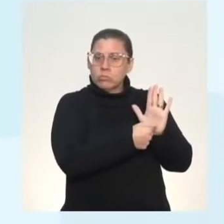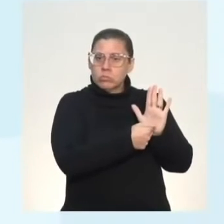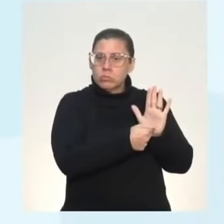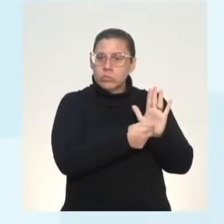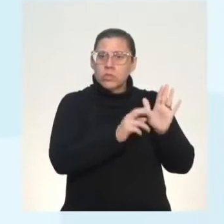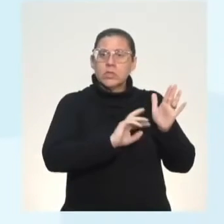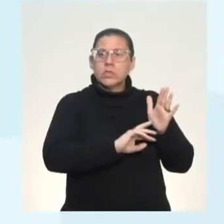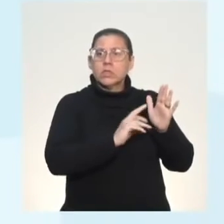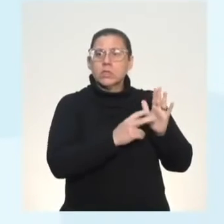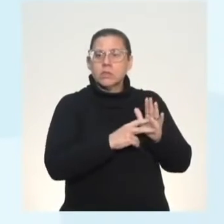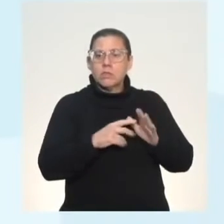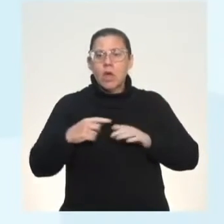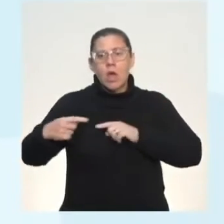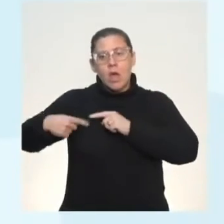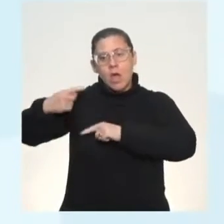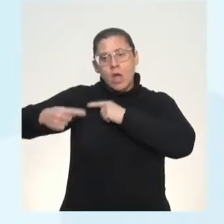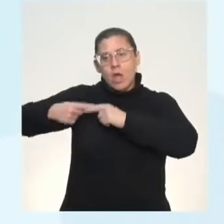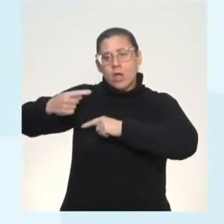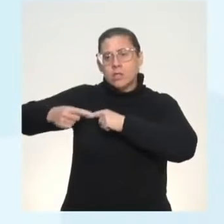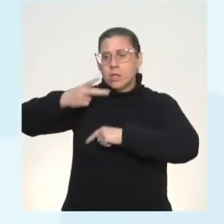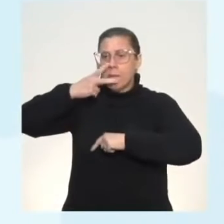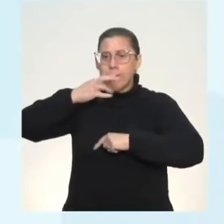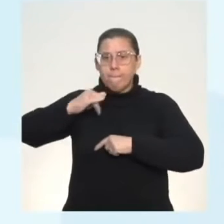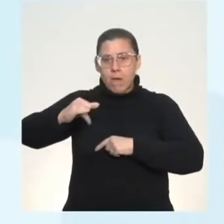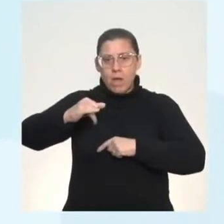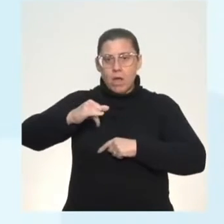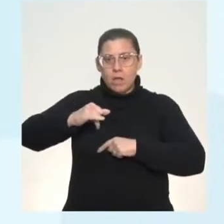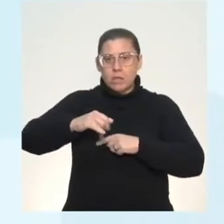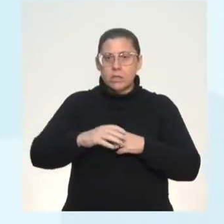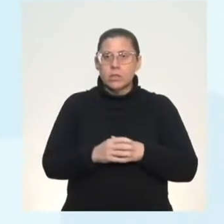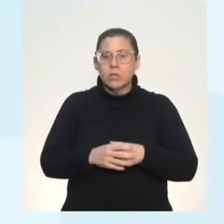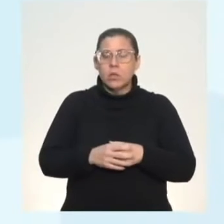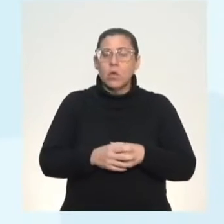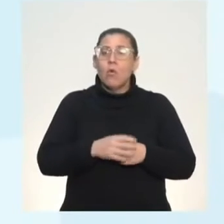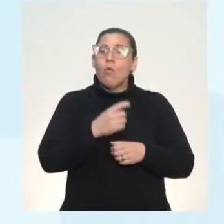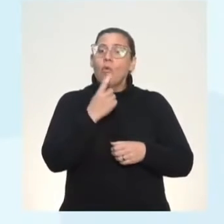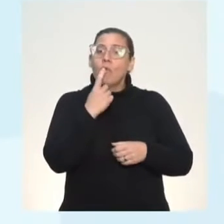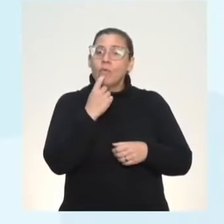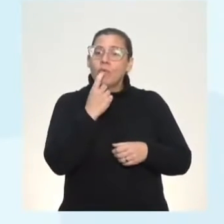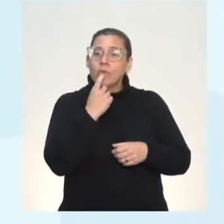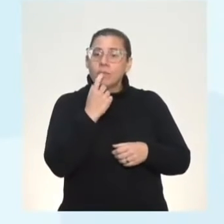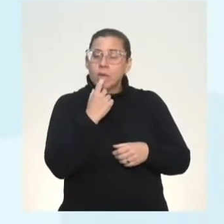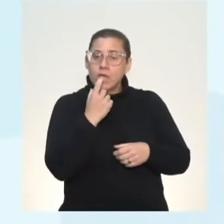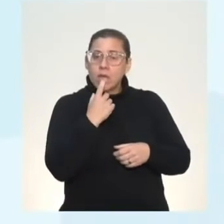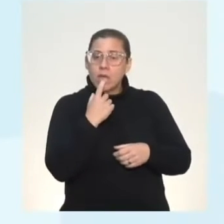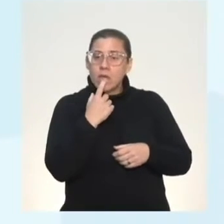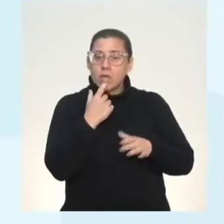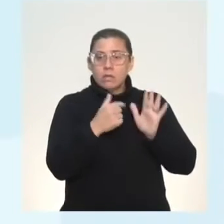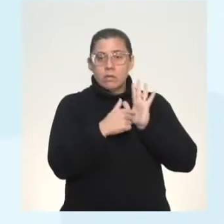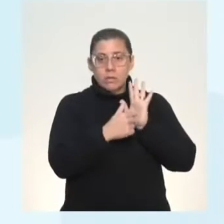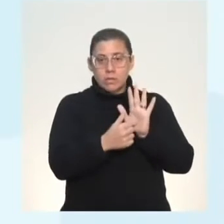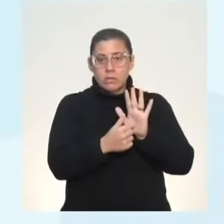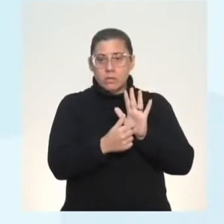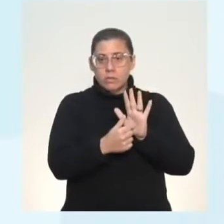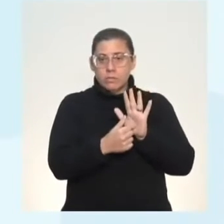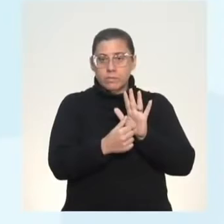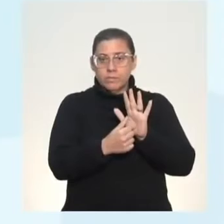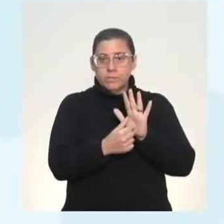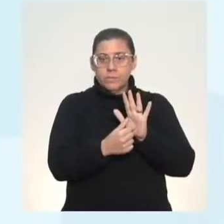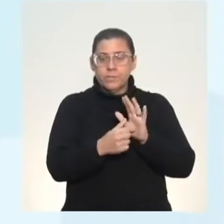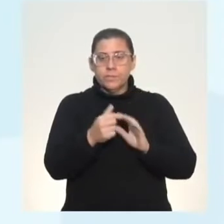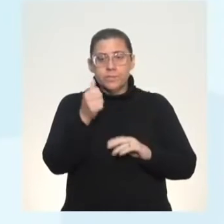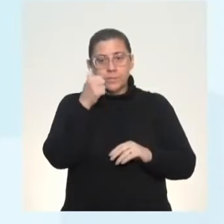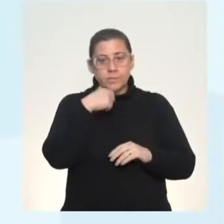do pai. Tá ali dentro do núcleo da célula. O risquinho vermelho está representando a herança genética que vem da